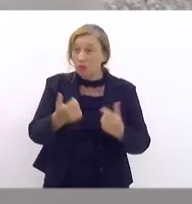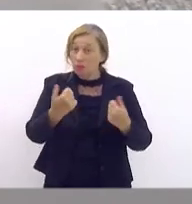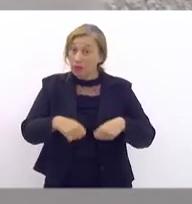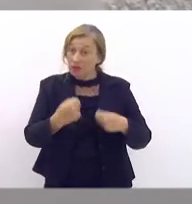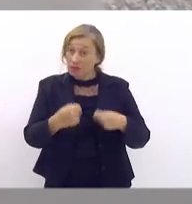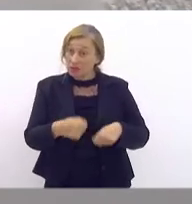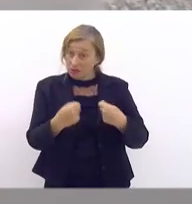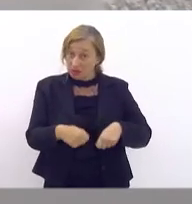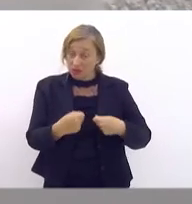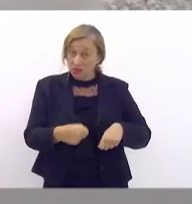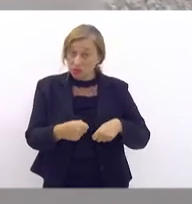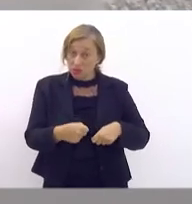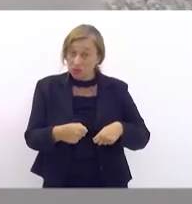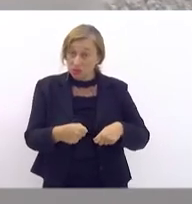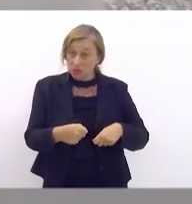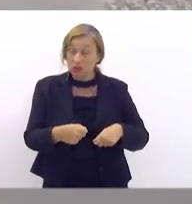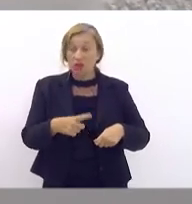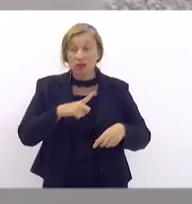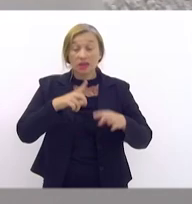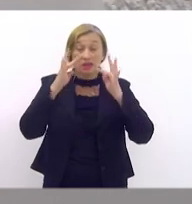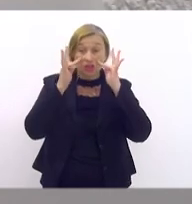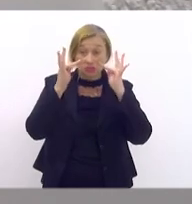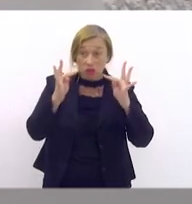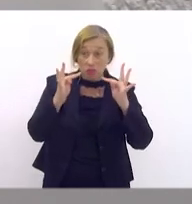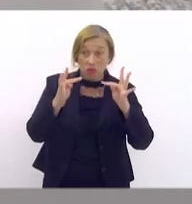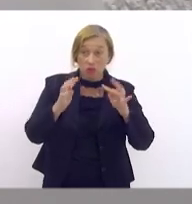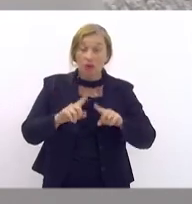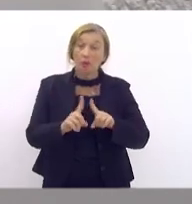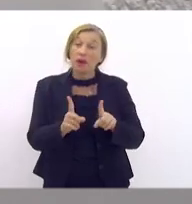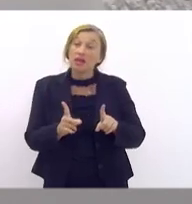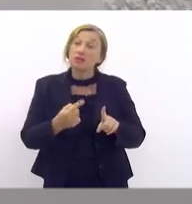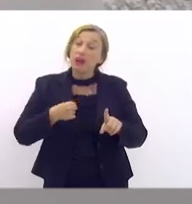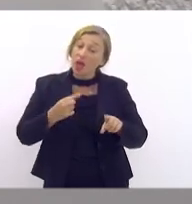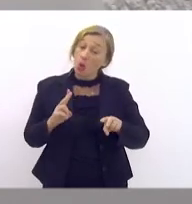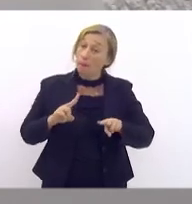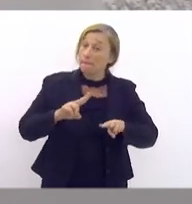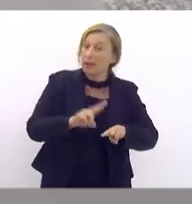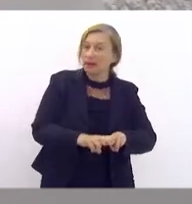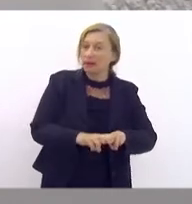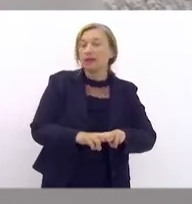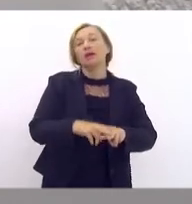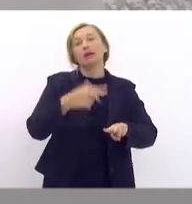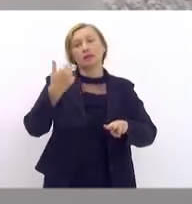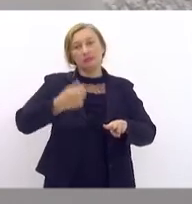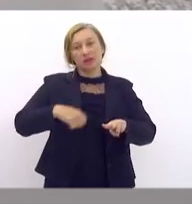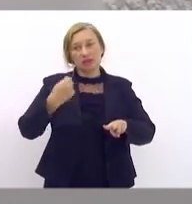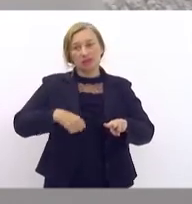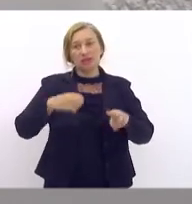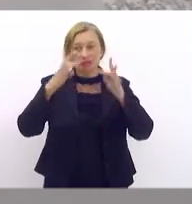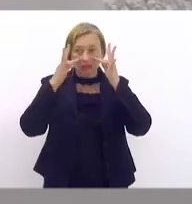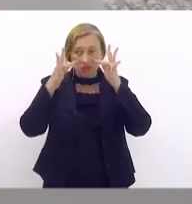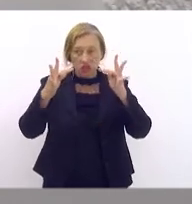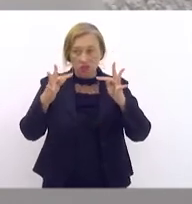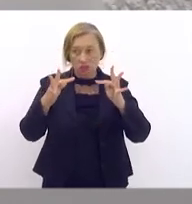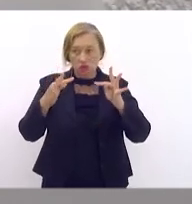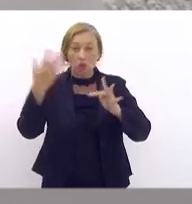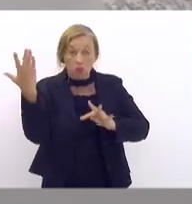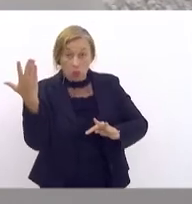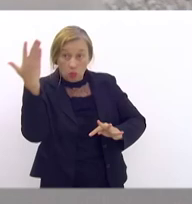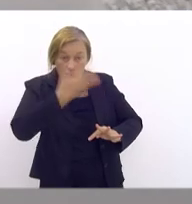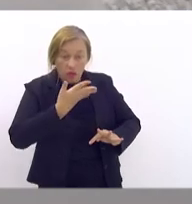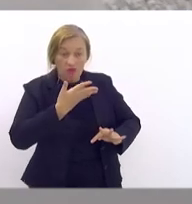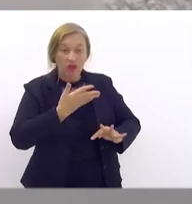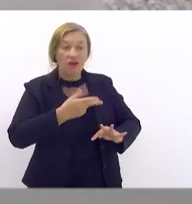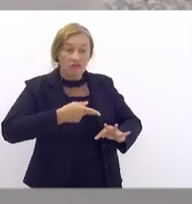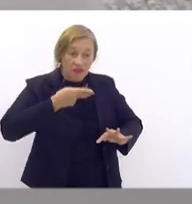determinada altura do sarrafo mas para eu prender efetivamente alguém para eu condenar alguém esse sarrafo probatório essa exigência probatória